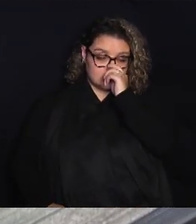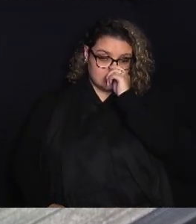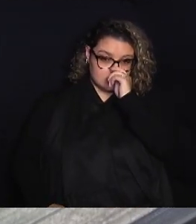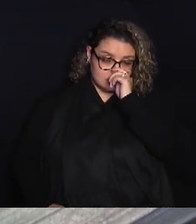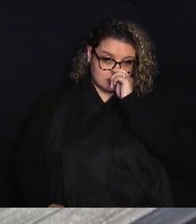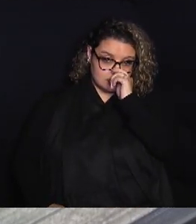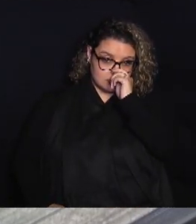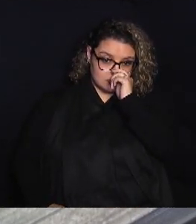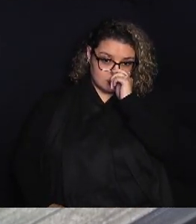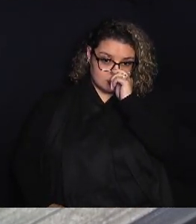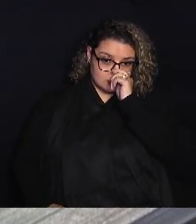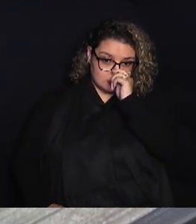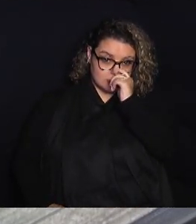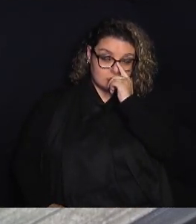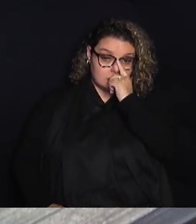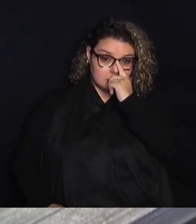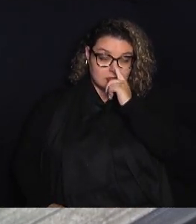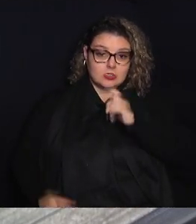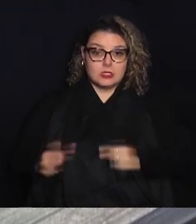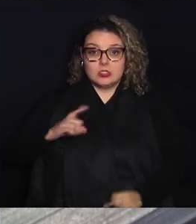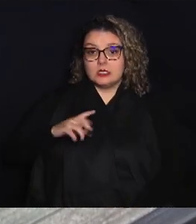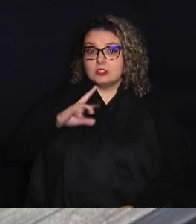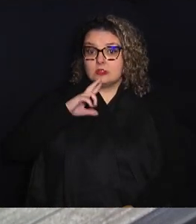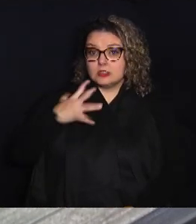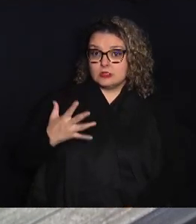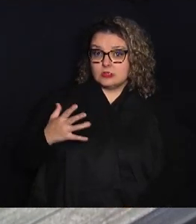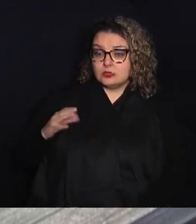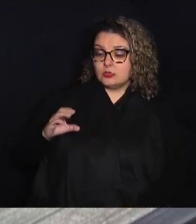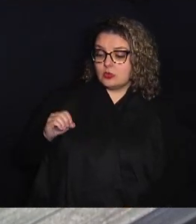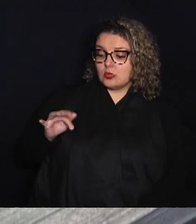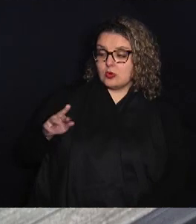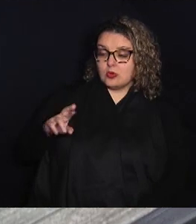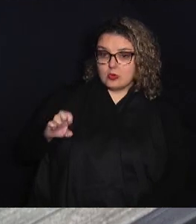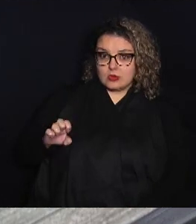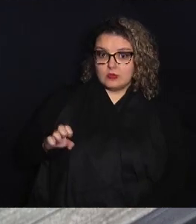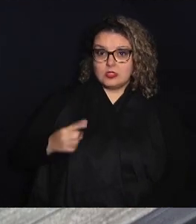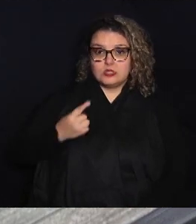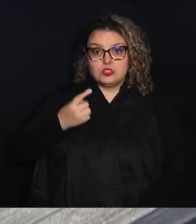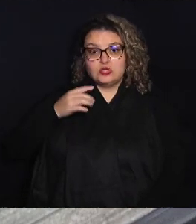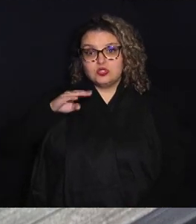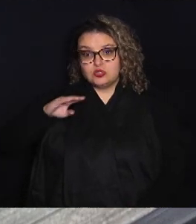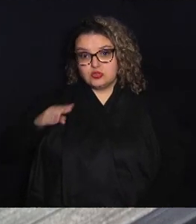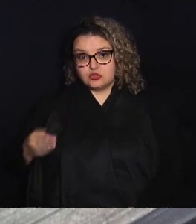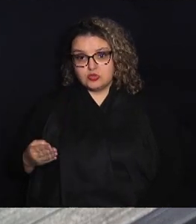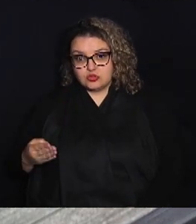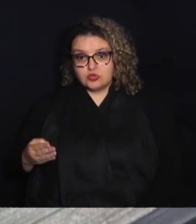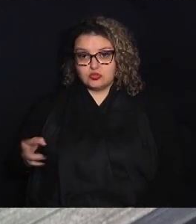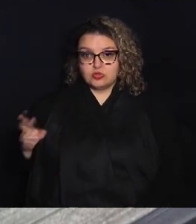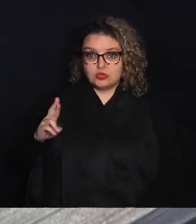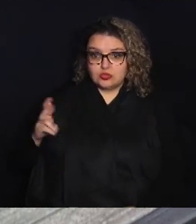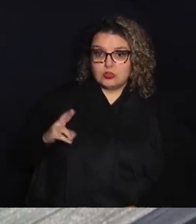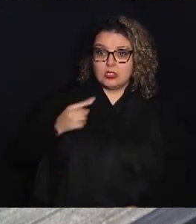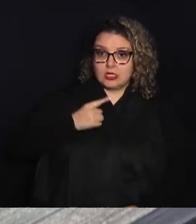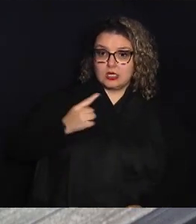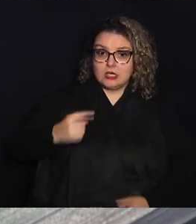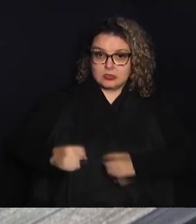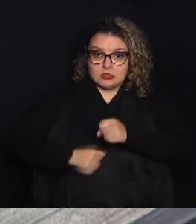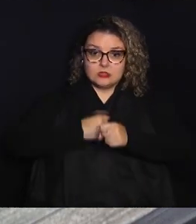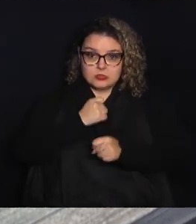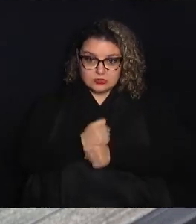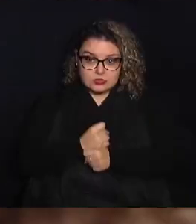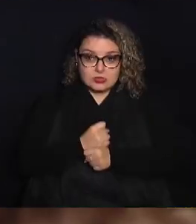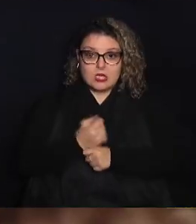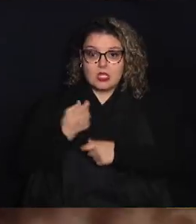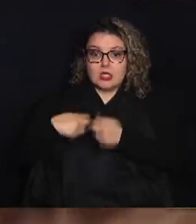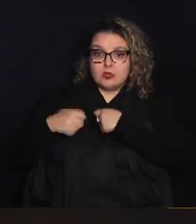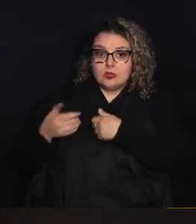resultado eh tem dado resultado pros cofres do Estado numa um valor de 1 bilhão de ano de reais